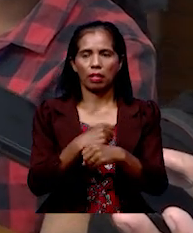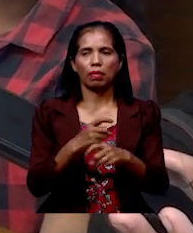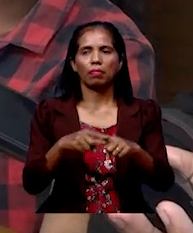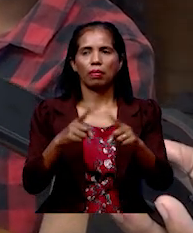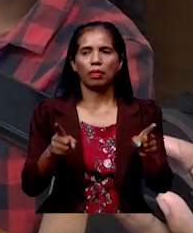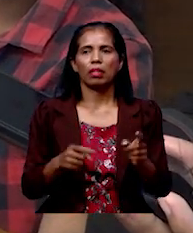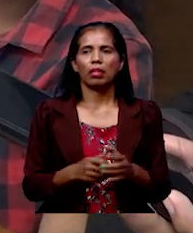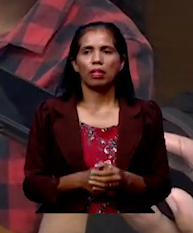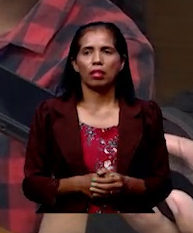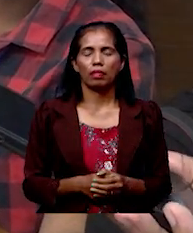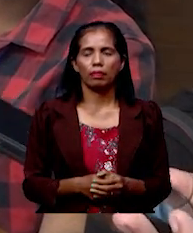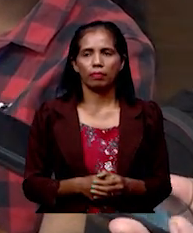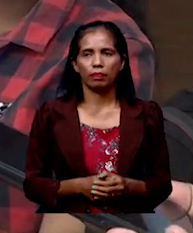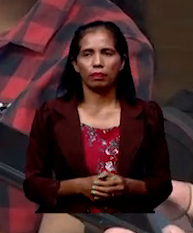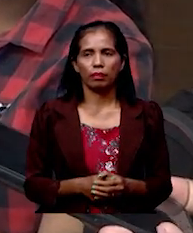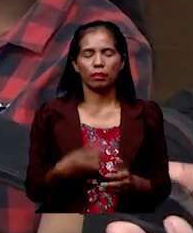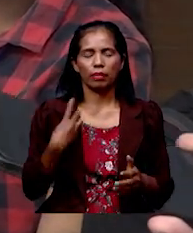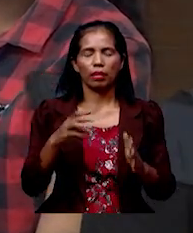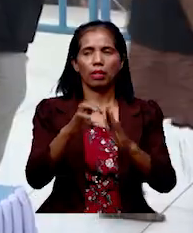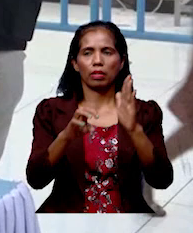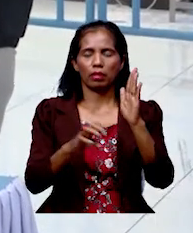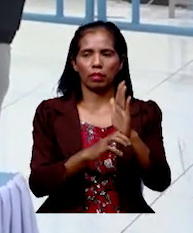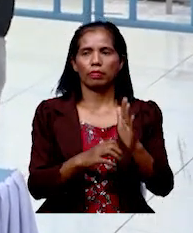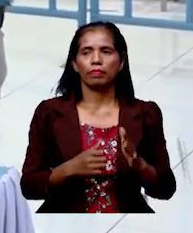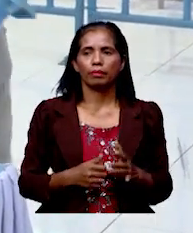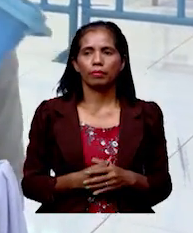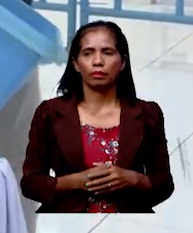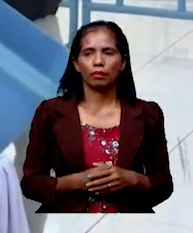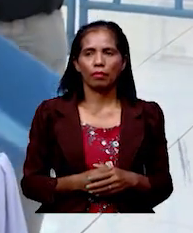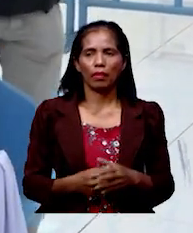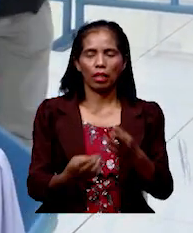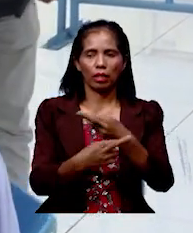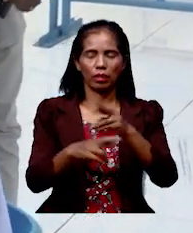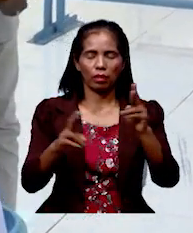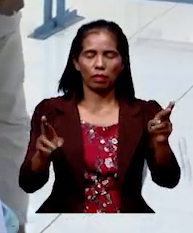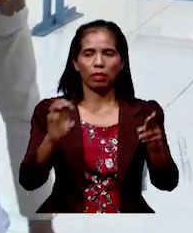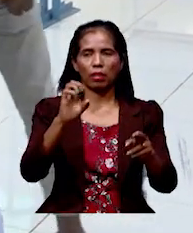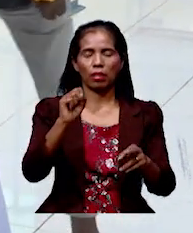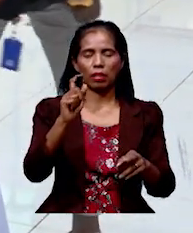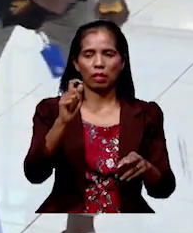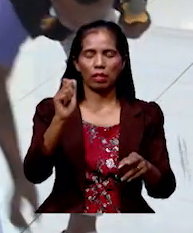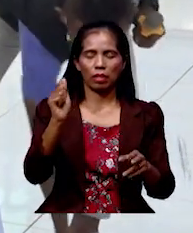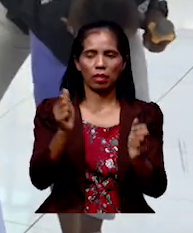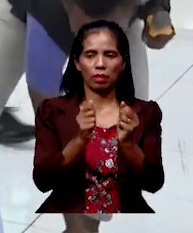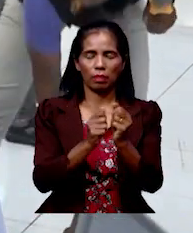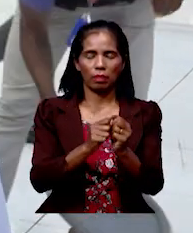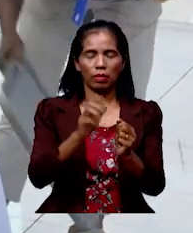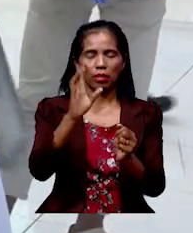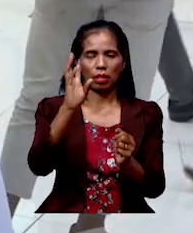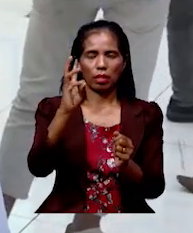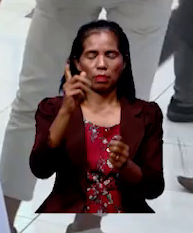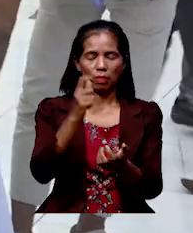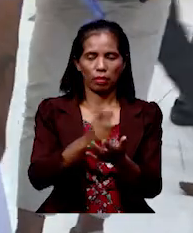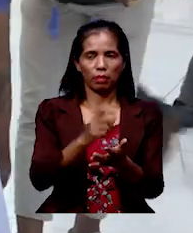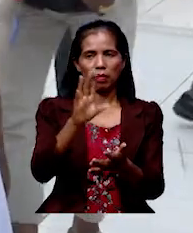questão ser né, cabe a Itania Estado e Itania Nação. Tu resultado apuramento está eleitor ha mutu krihun atus neng hatun resing hitu